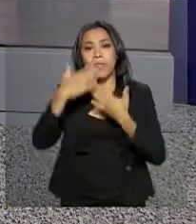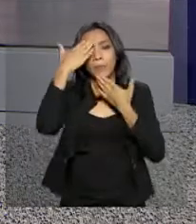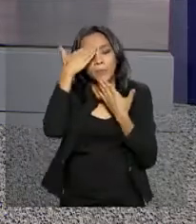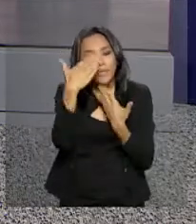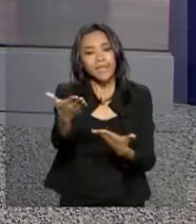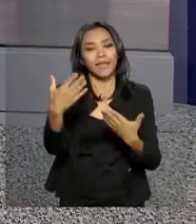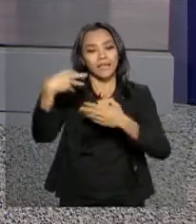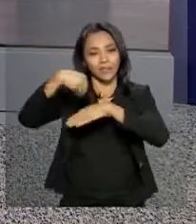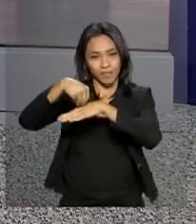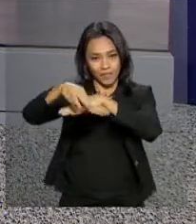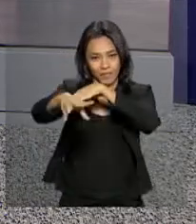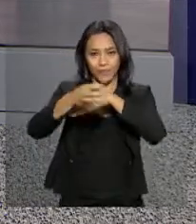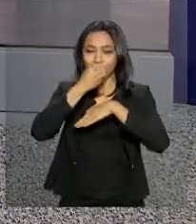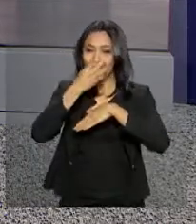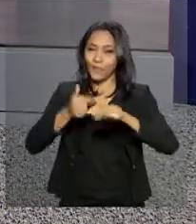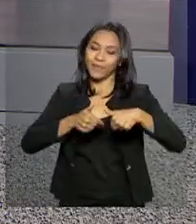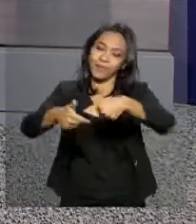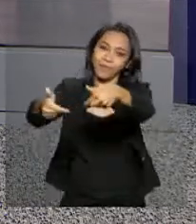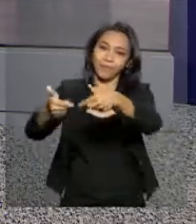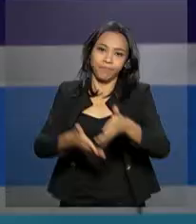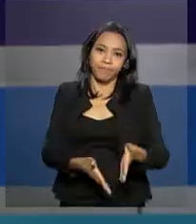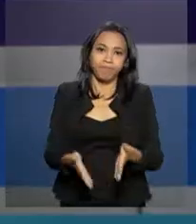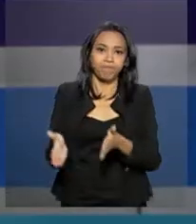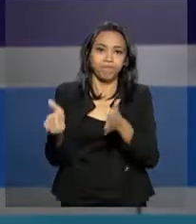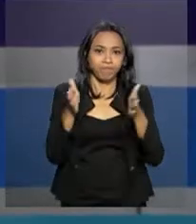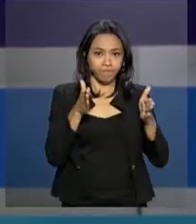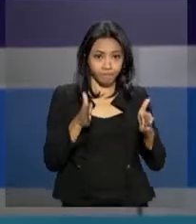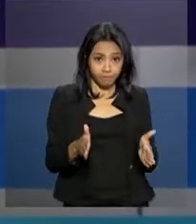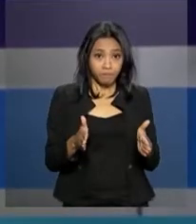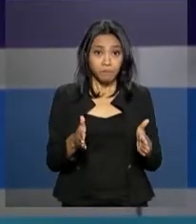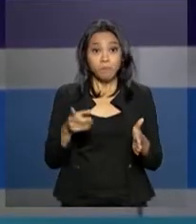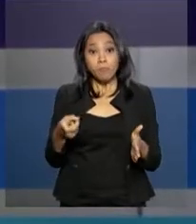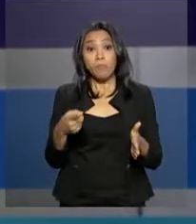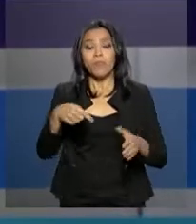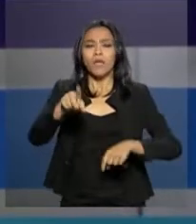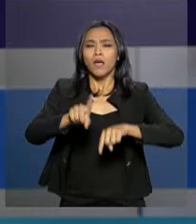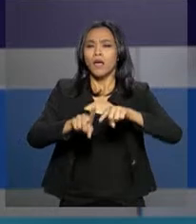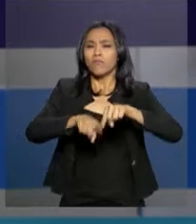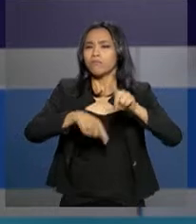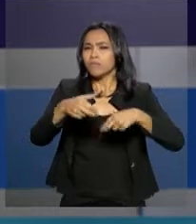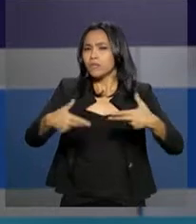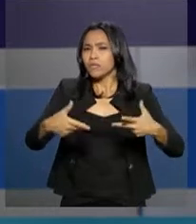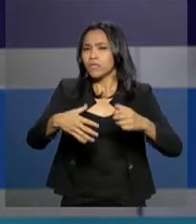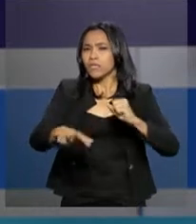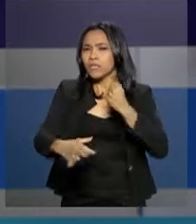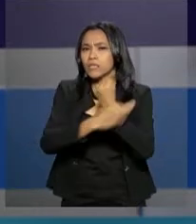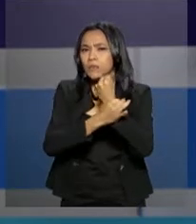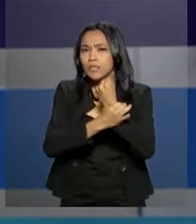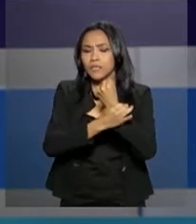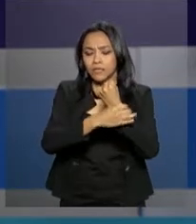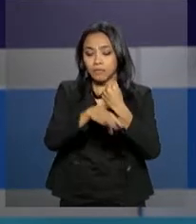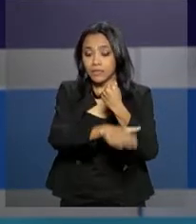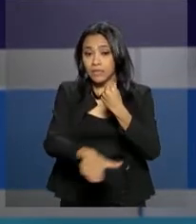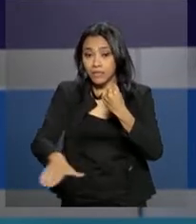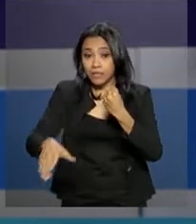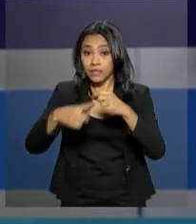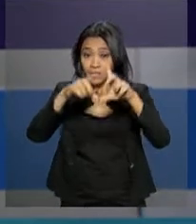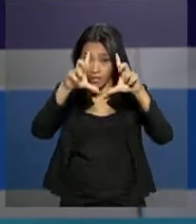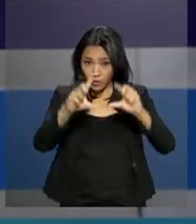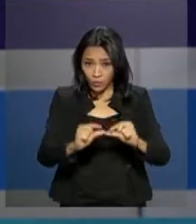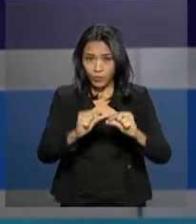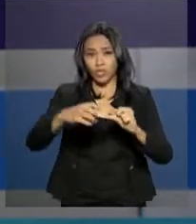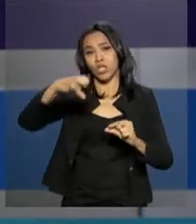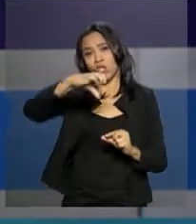gabriela pelas suas informações bom trabalho pra você o equipamento que garante mais segurança para as crianças e reduz em até